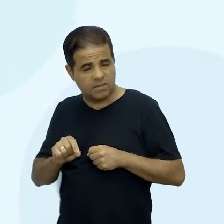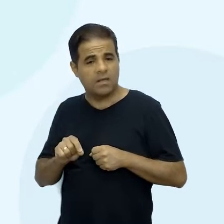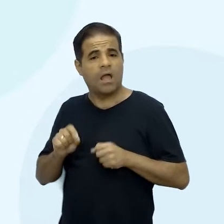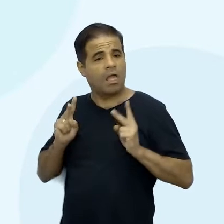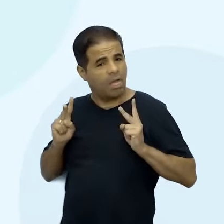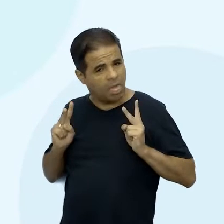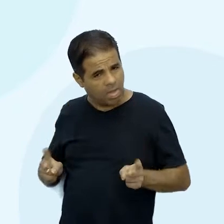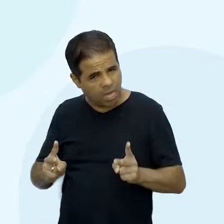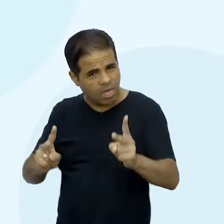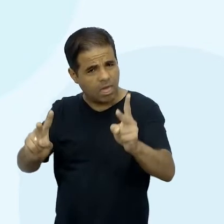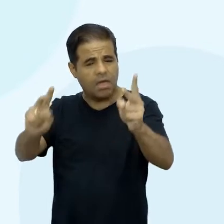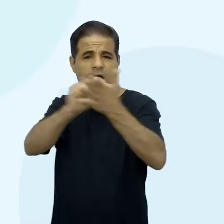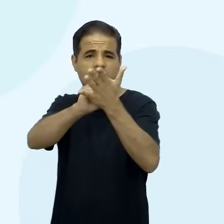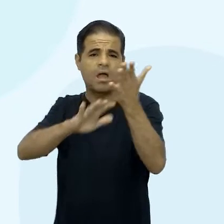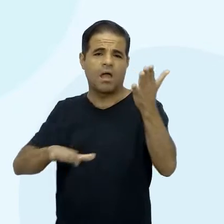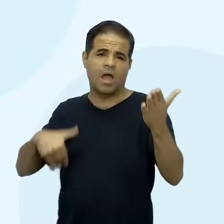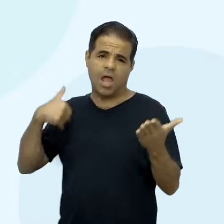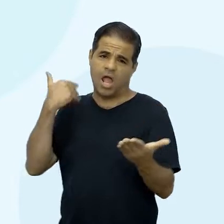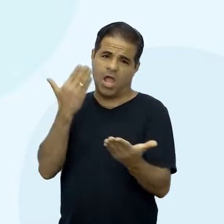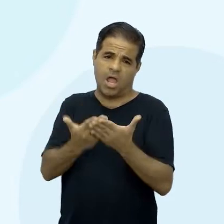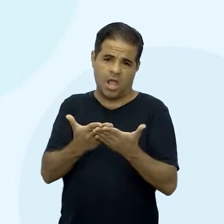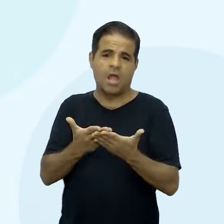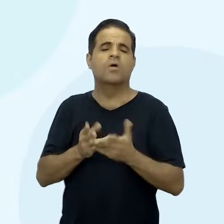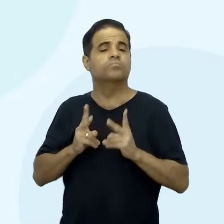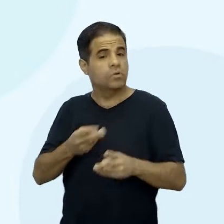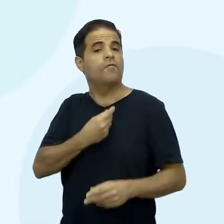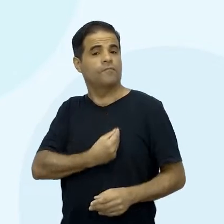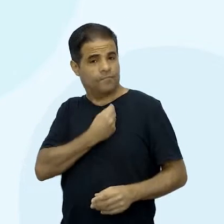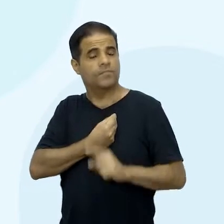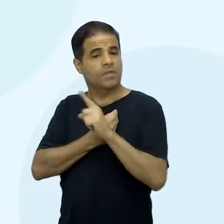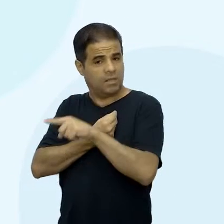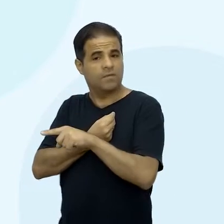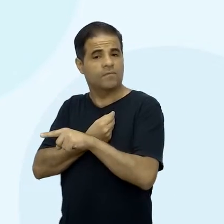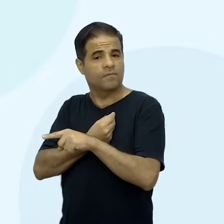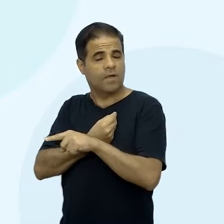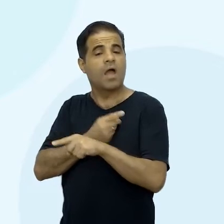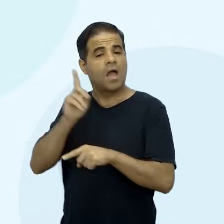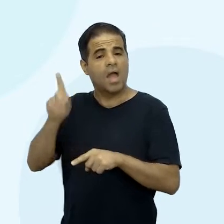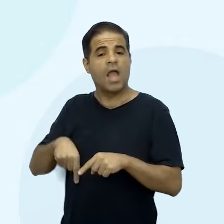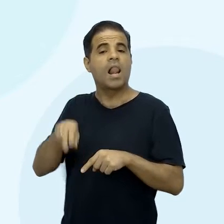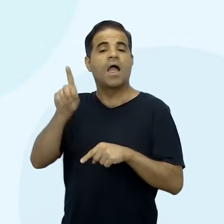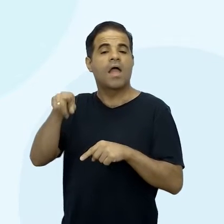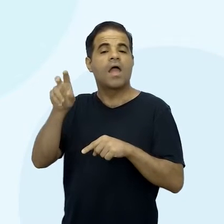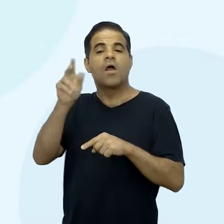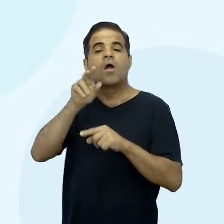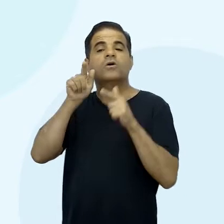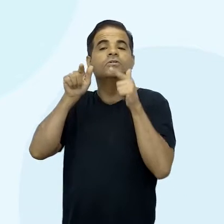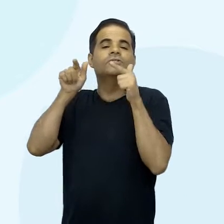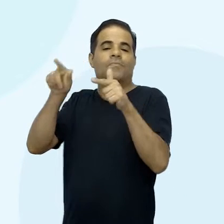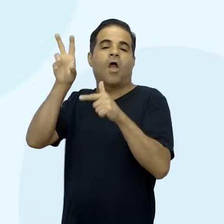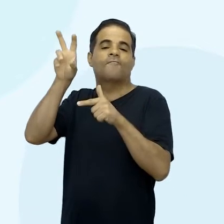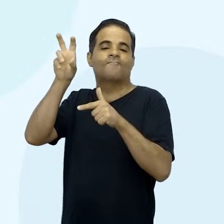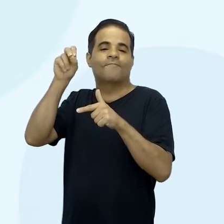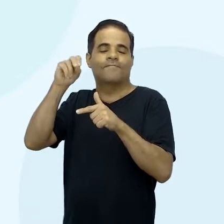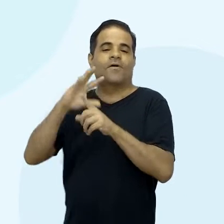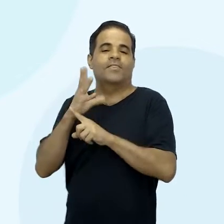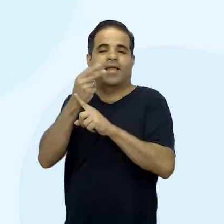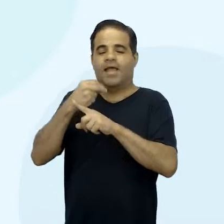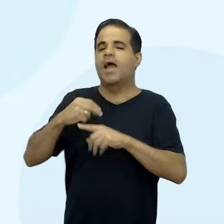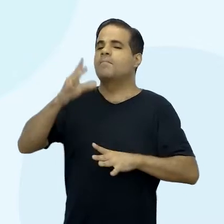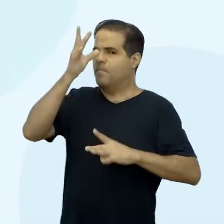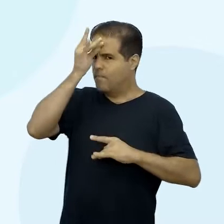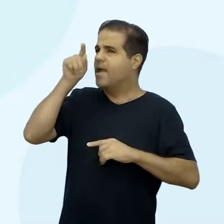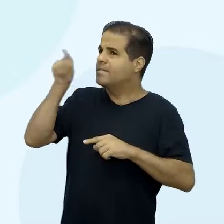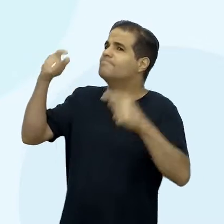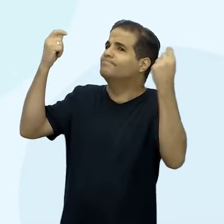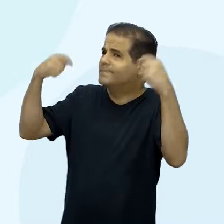manteve-se em atividade desde então, até hoje, ela é viva, tá? Ela é considerada a avó da arte da performance. Então, essa aí tem que assistir,